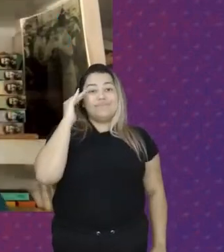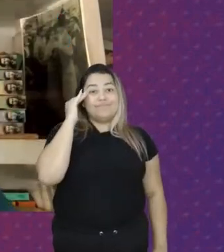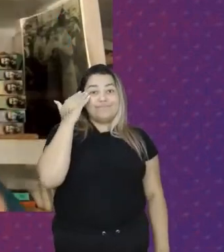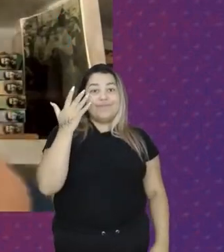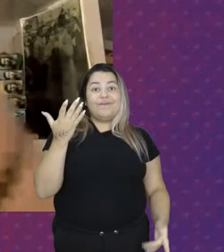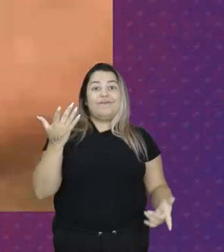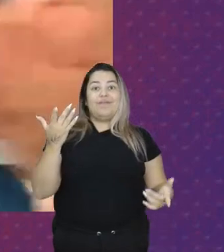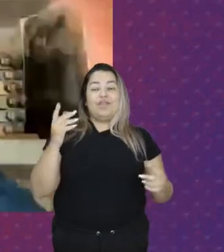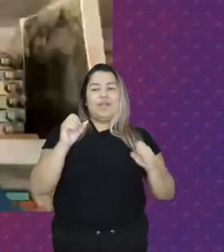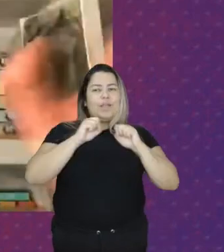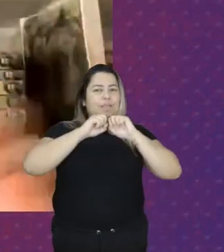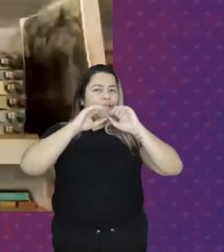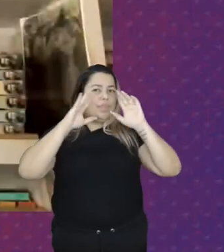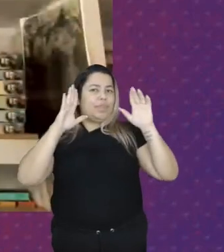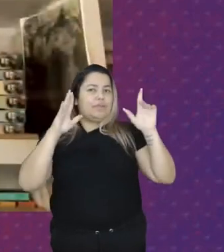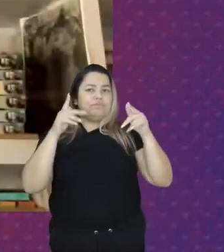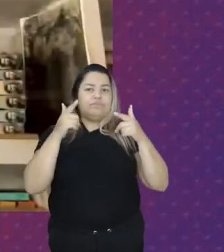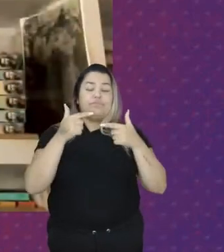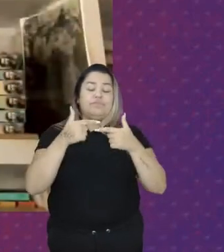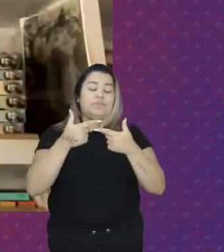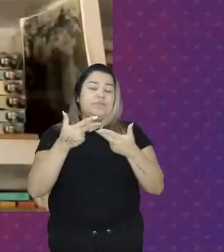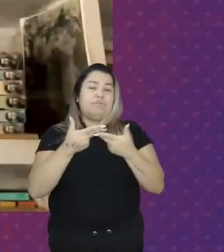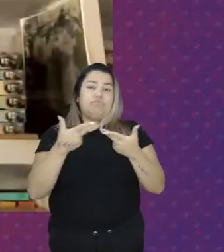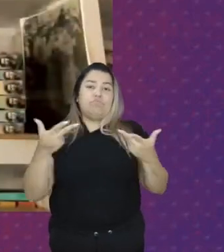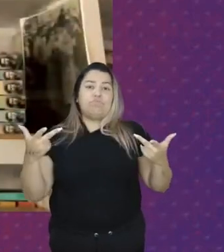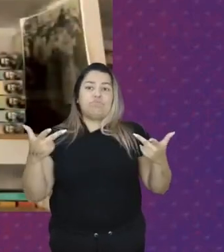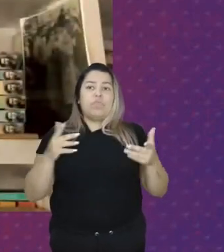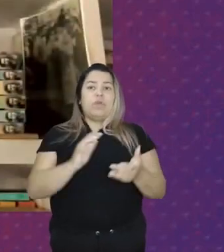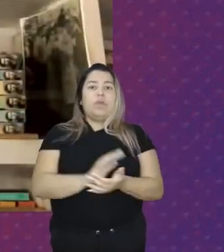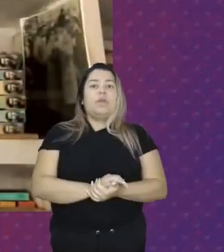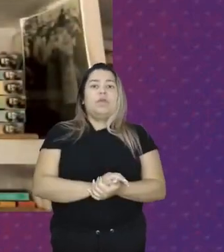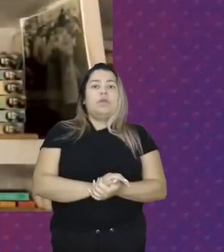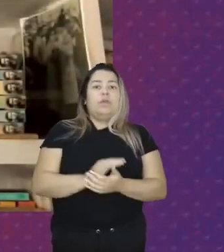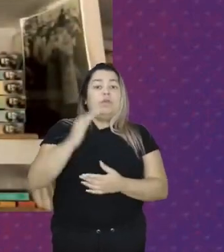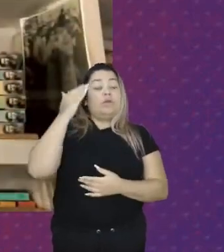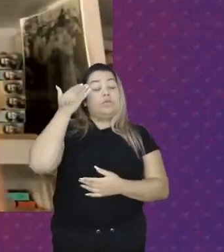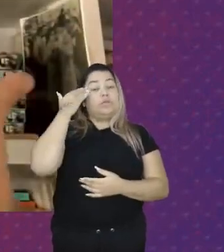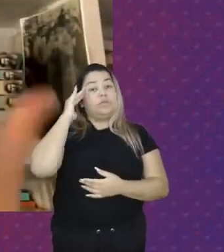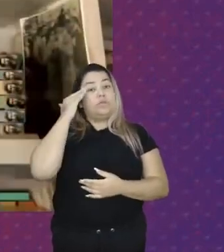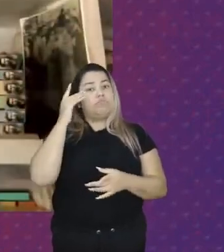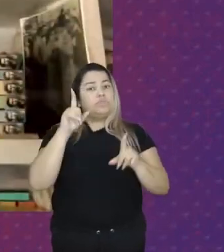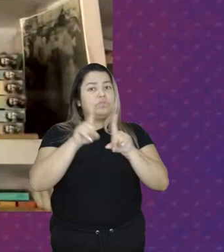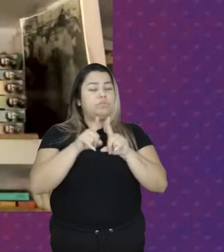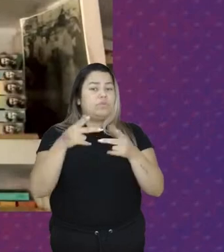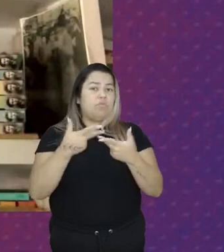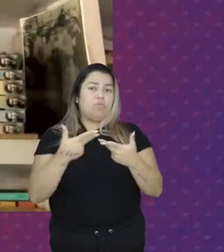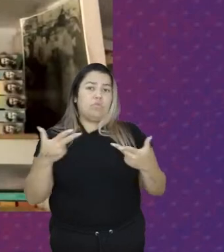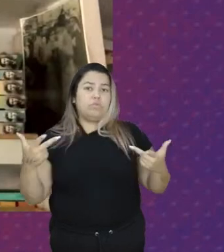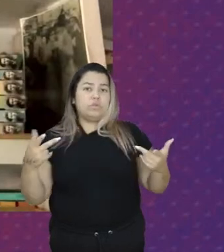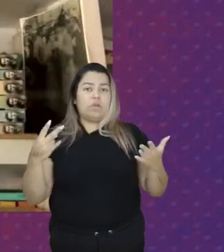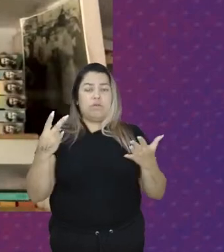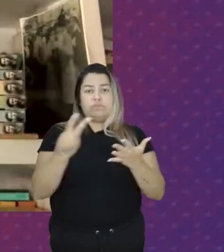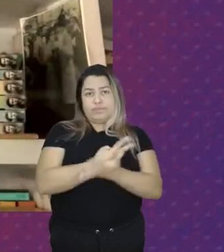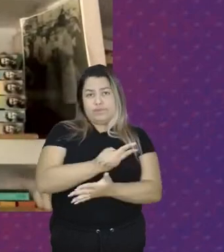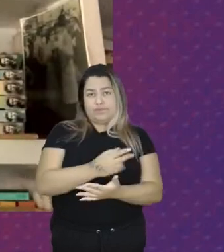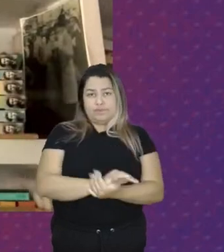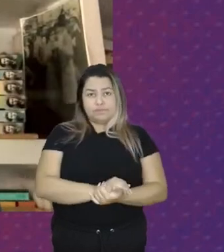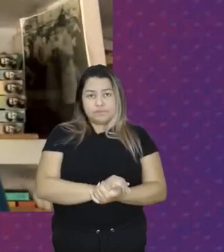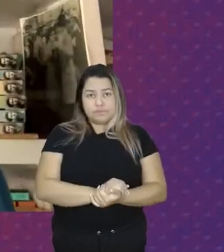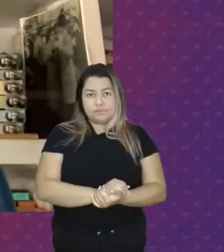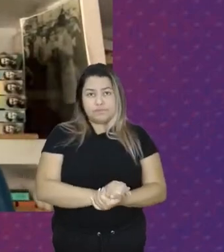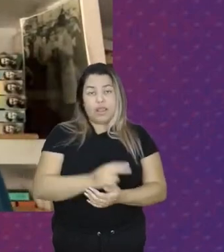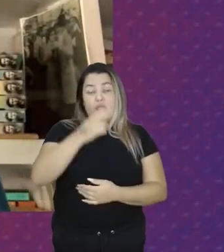mundo além das aparências imediatas. É entender a origem das coisas, como elas se dão. E